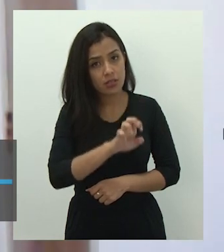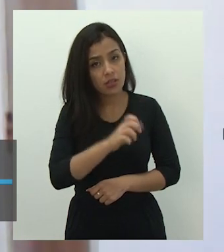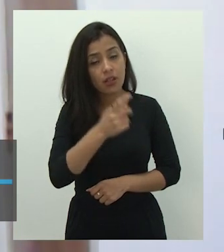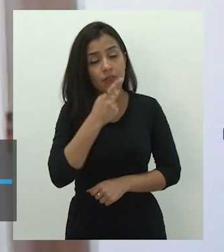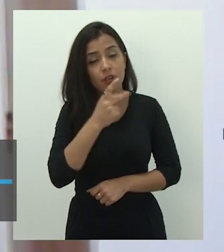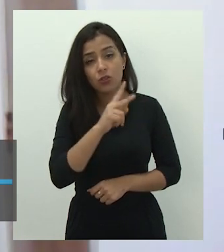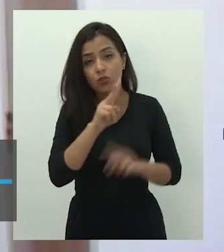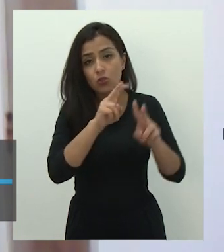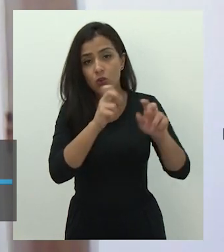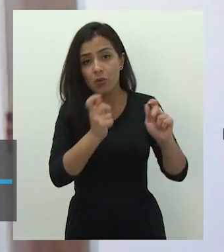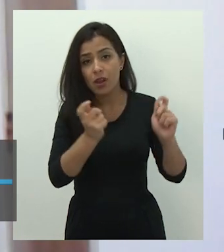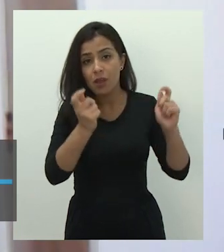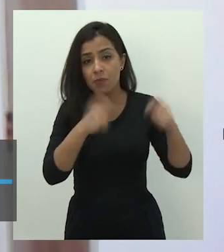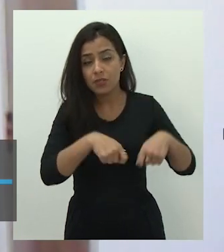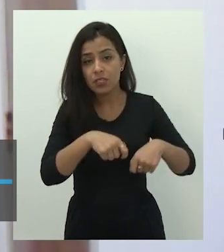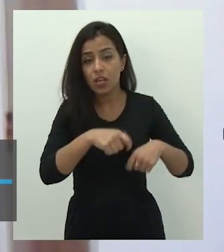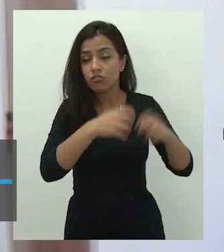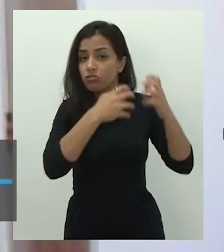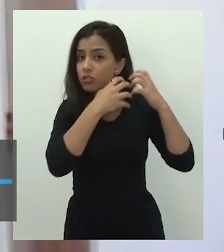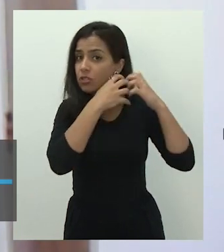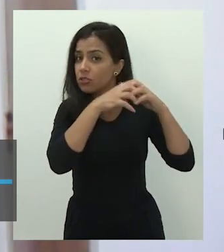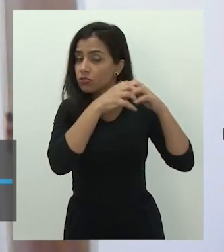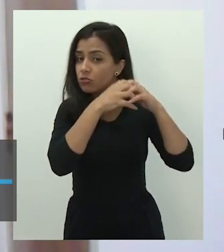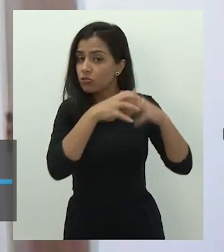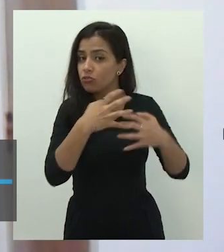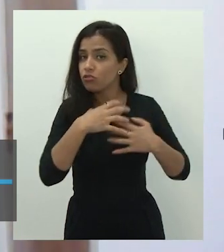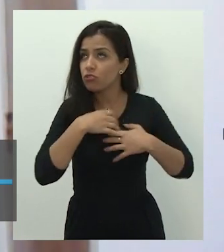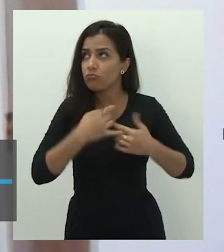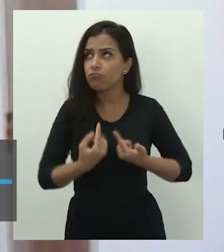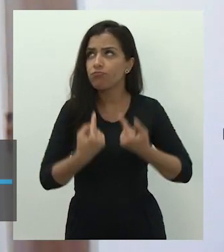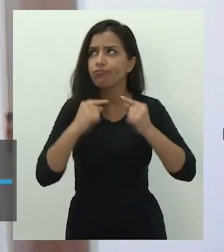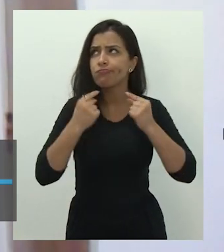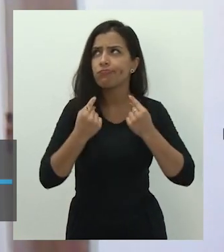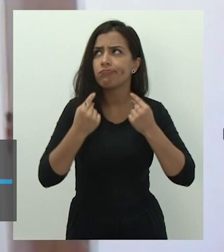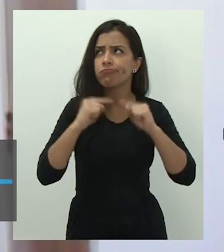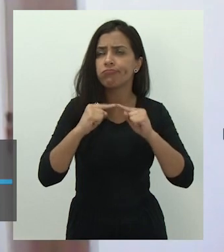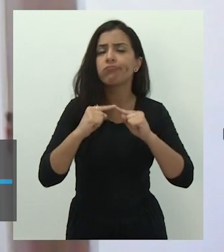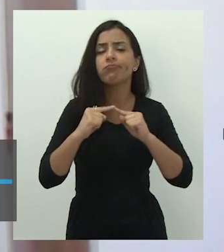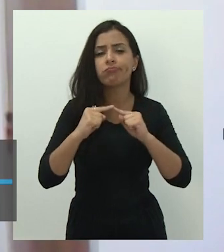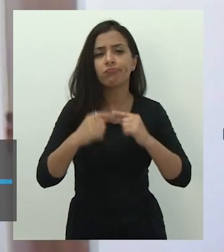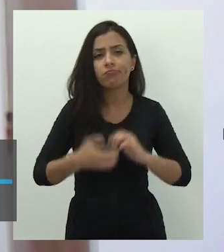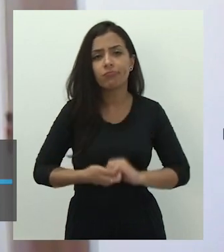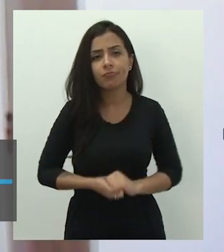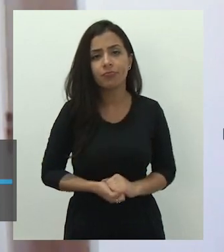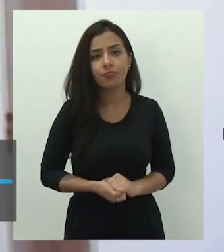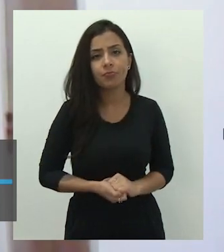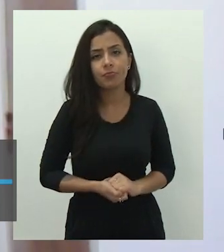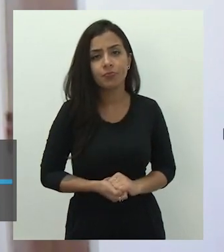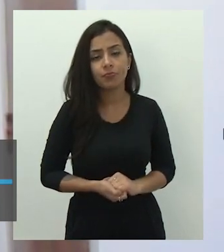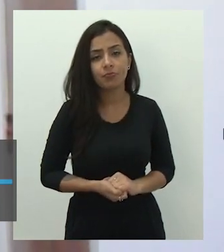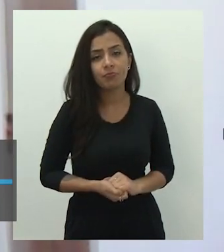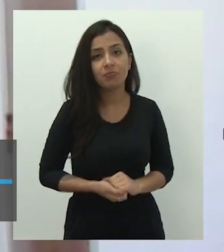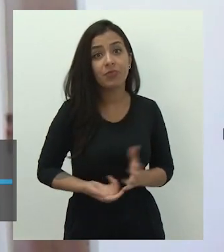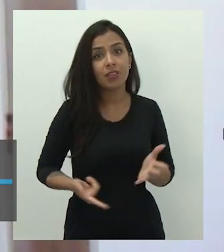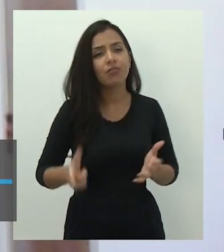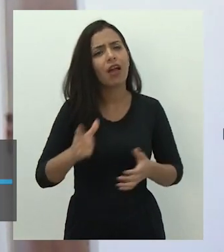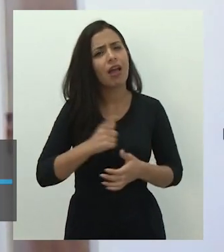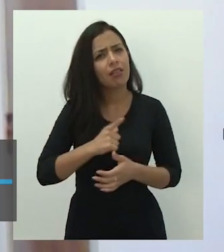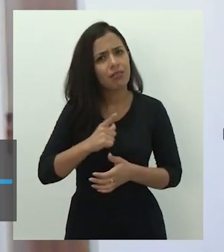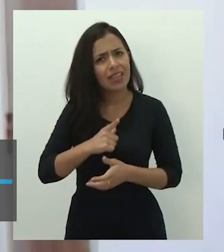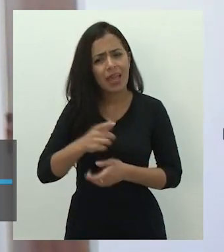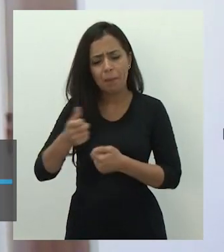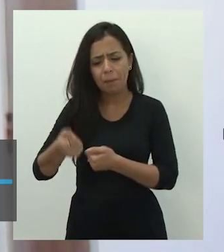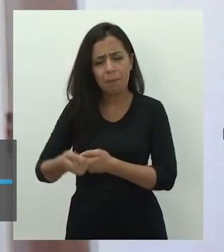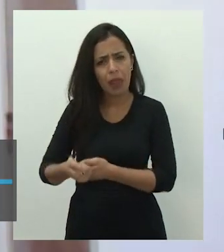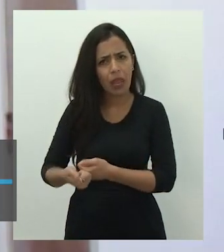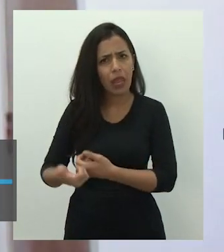capacidade de raciocinar, propondo desafios ao pensamento e pensamento crítico. Então, nós temos muitas